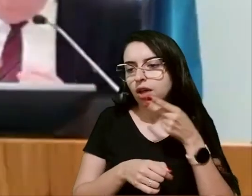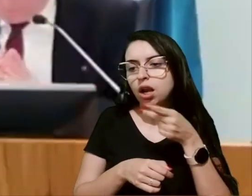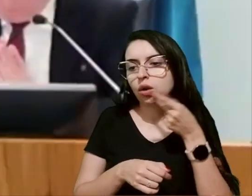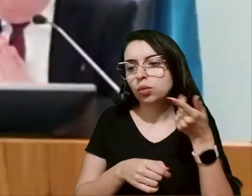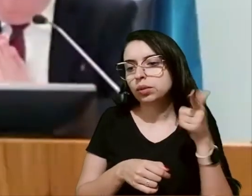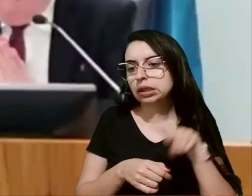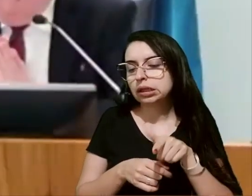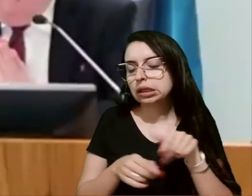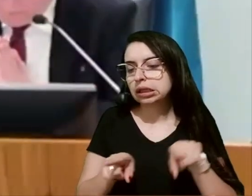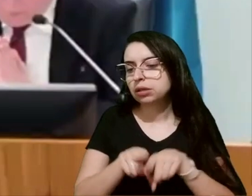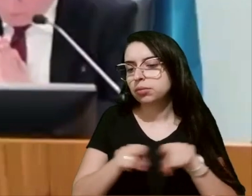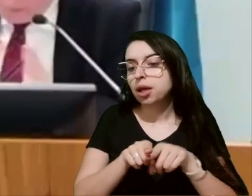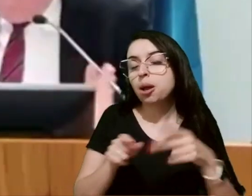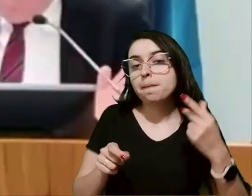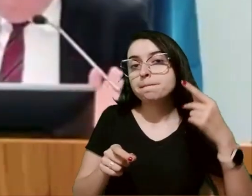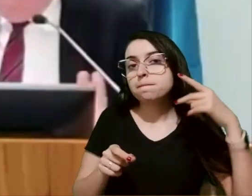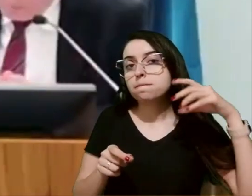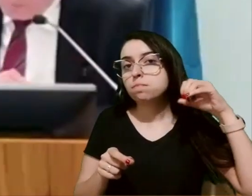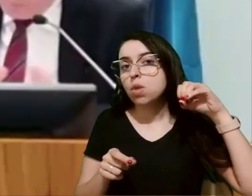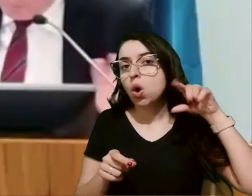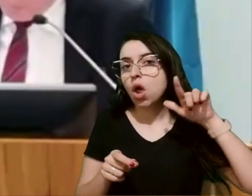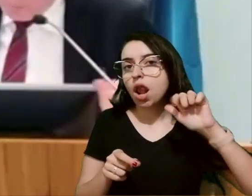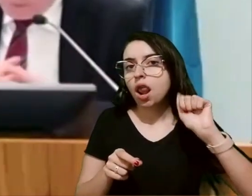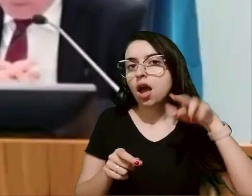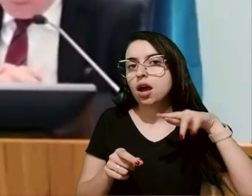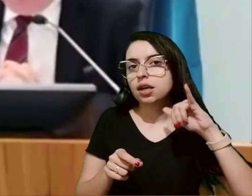também da polarização